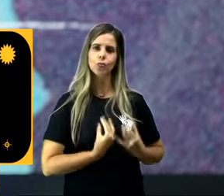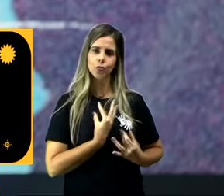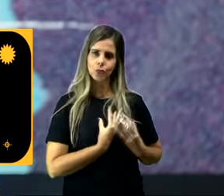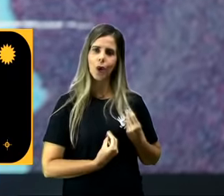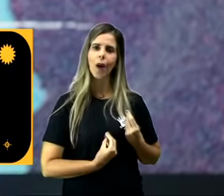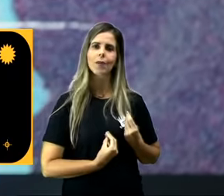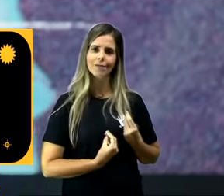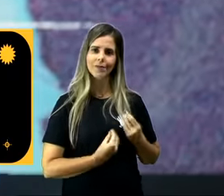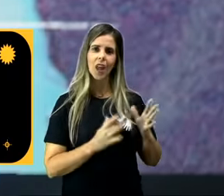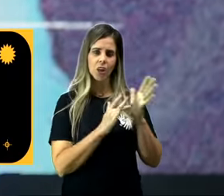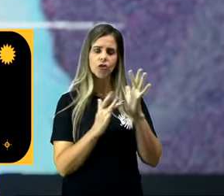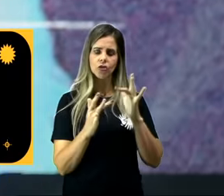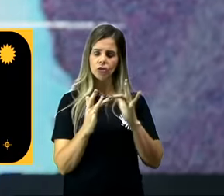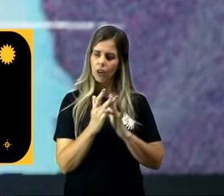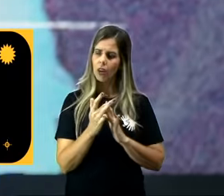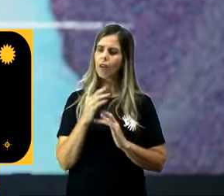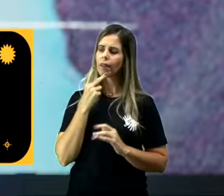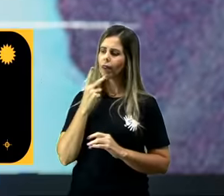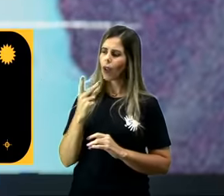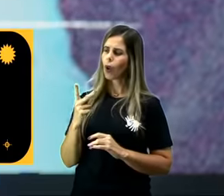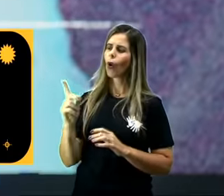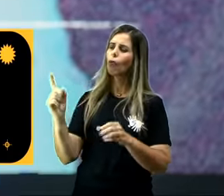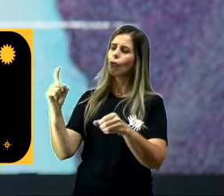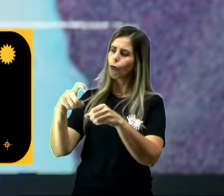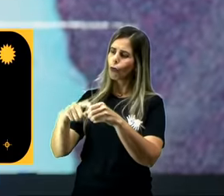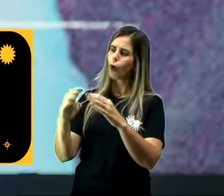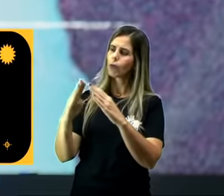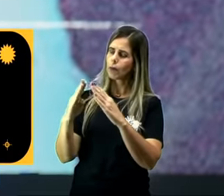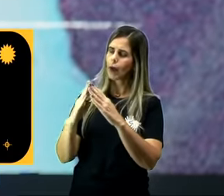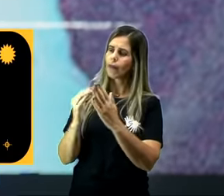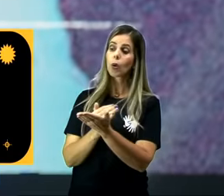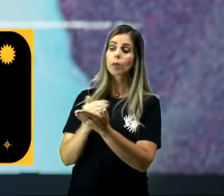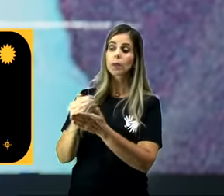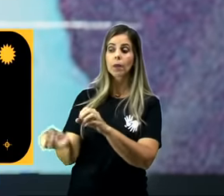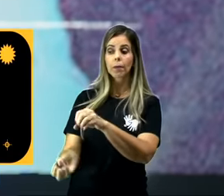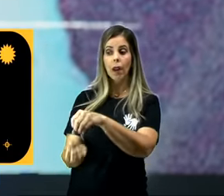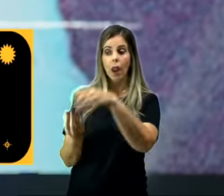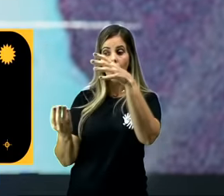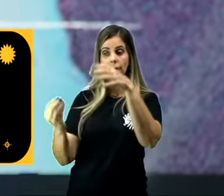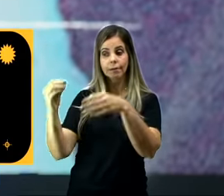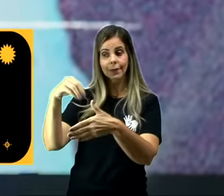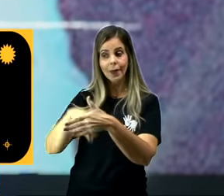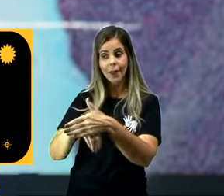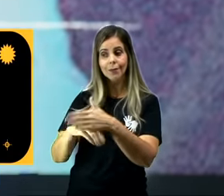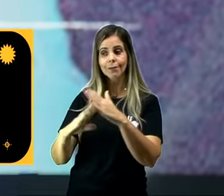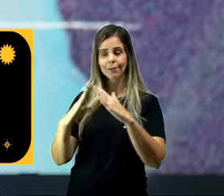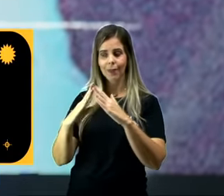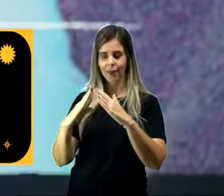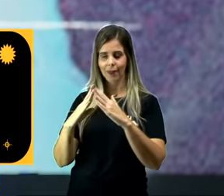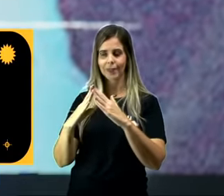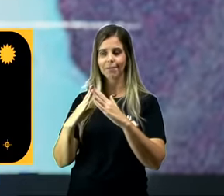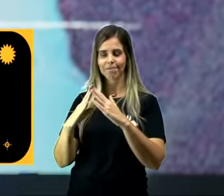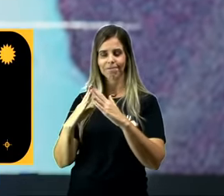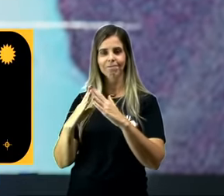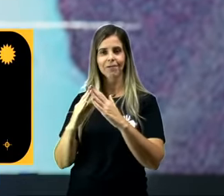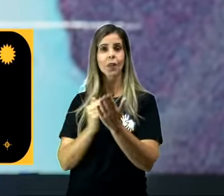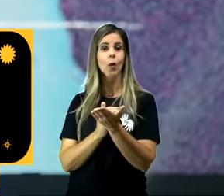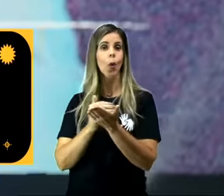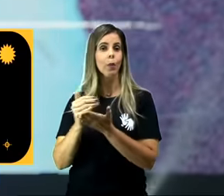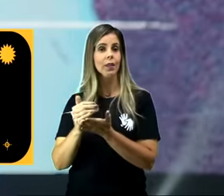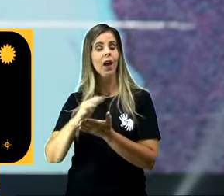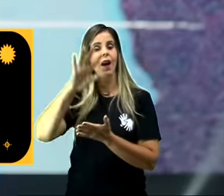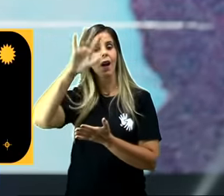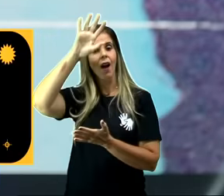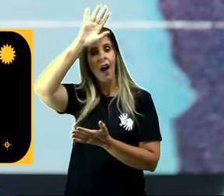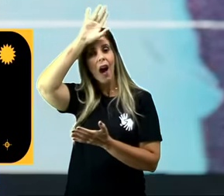ele diz assim: vai para casa e arruma as coisas. Eu vou começar a fazer dentro da tua casa. E através da tua casa eu vou fazer um avivamento.